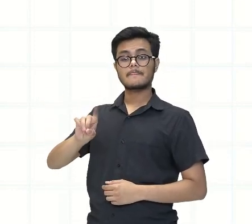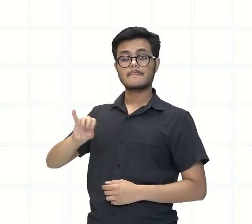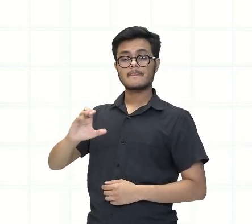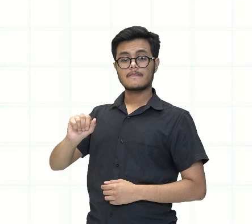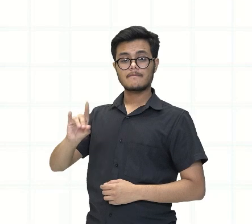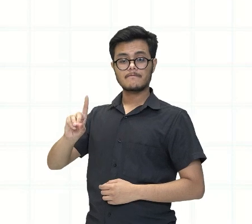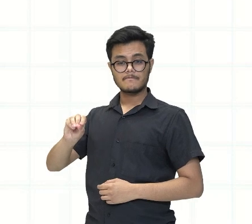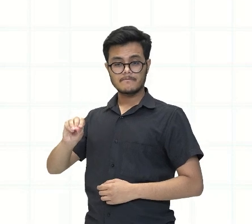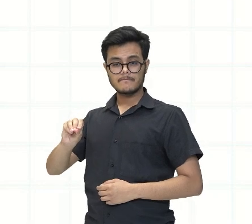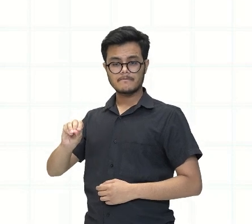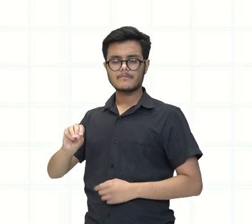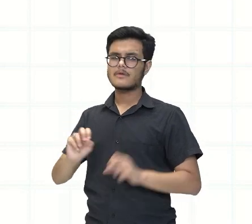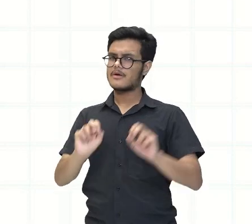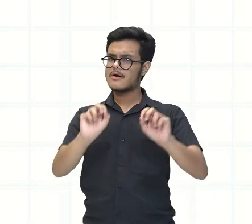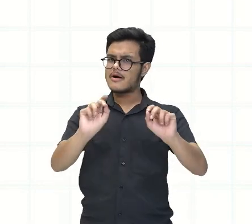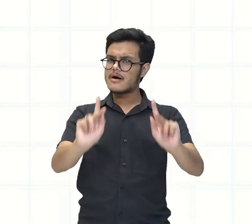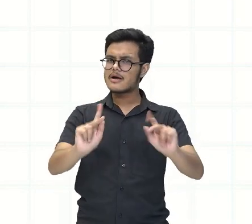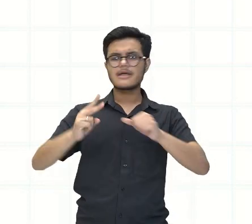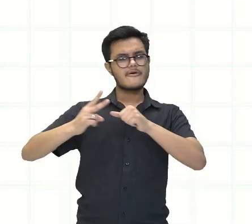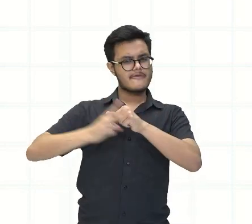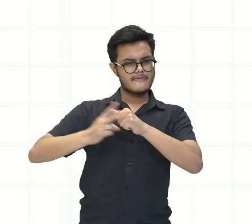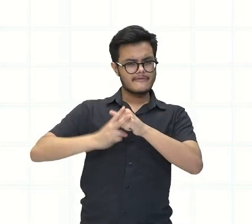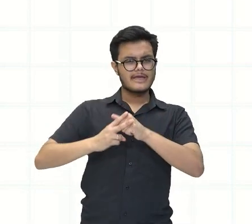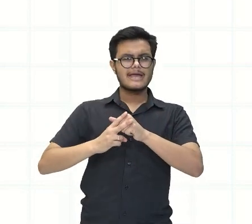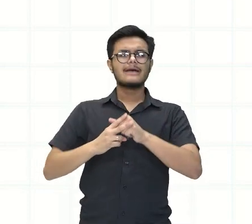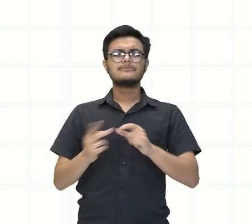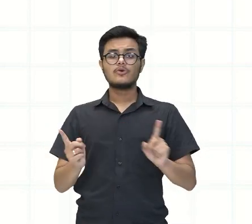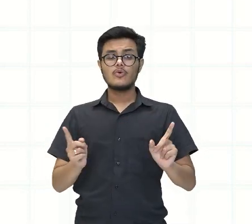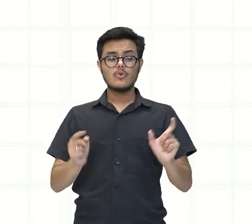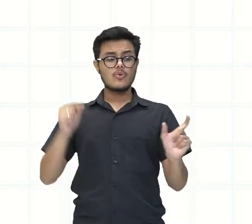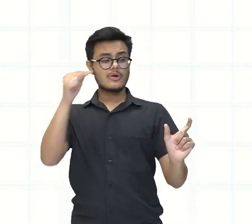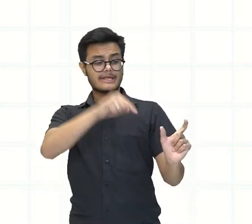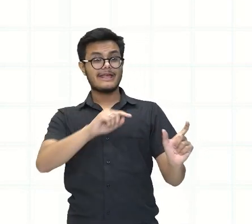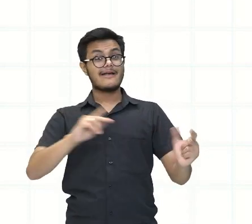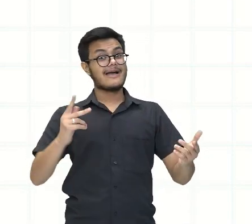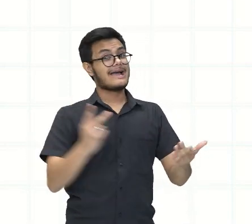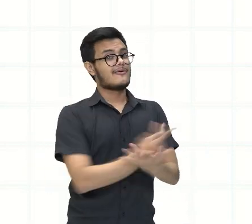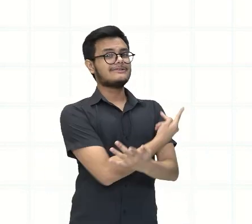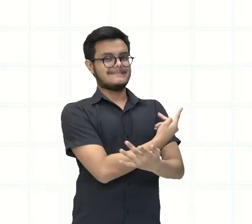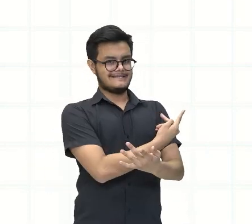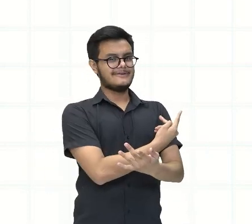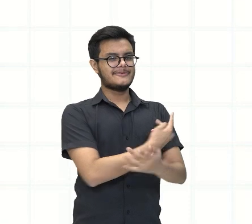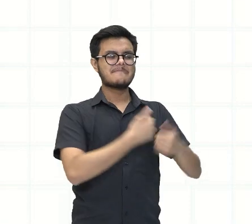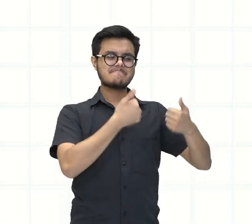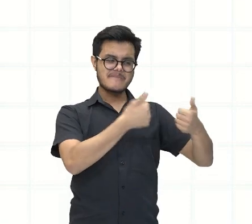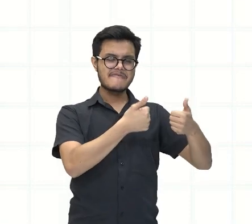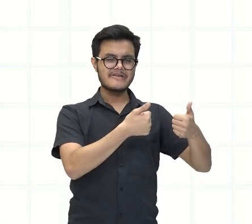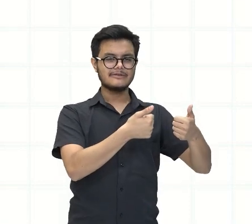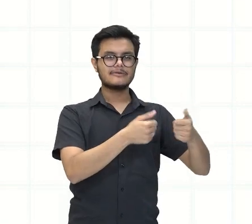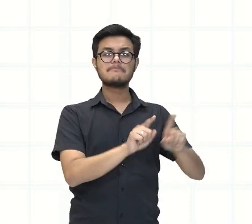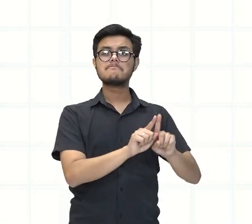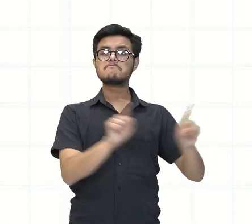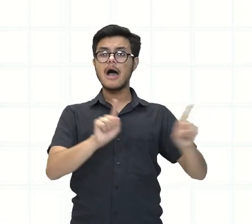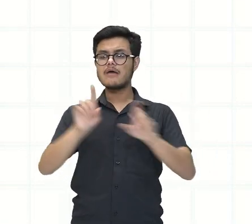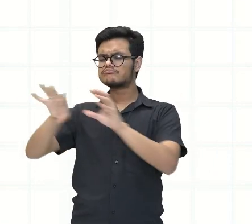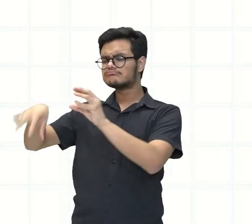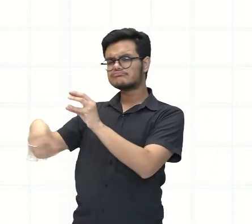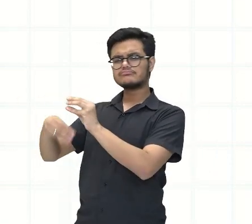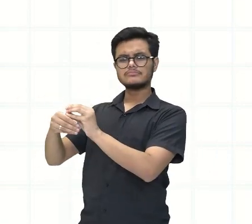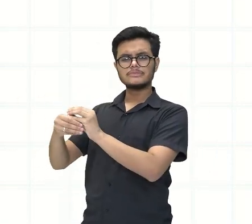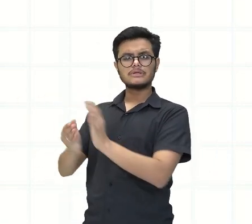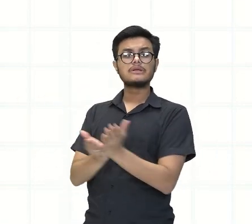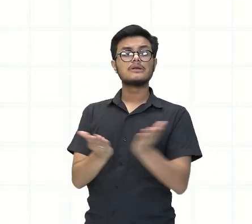tenho observado que trabalha expressando uma ação, ele também pode ser chamado de verbo